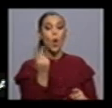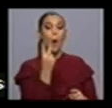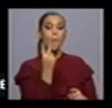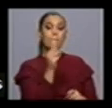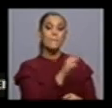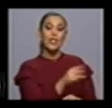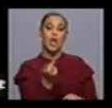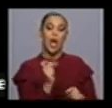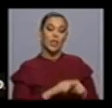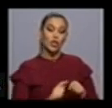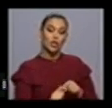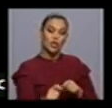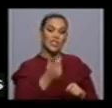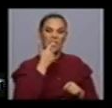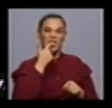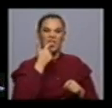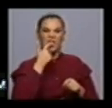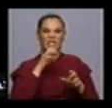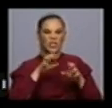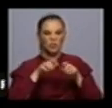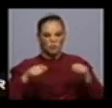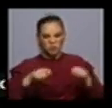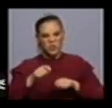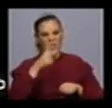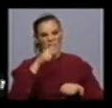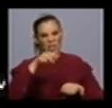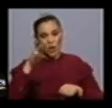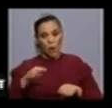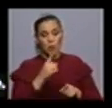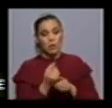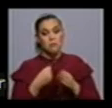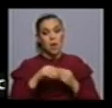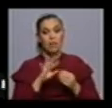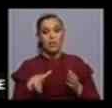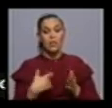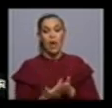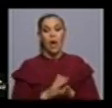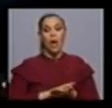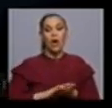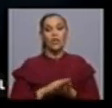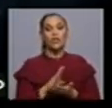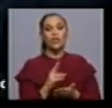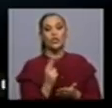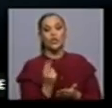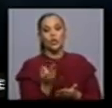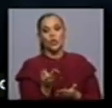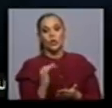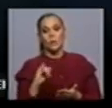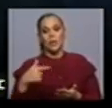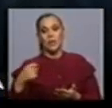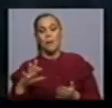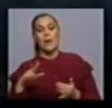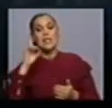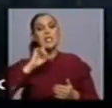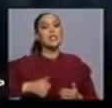com rochas do tamanho de quilómetros, elas, é certo que acrescentaram massa a Júpiter, mas o que é fundamental nesta